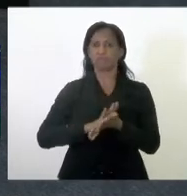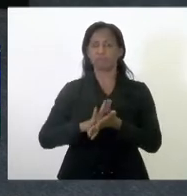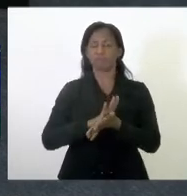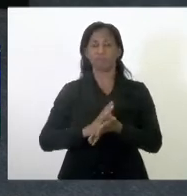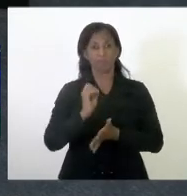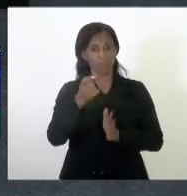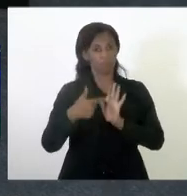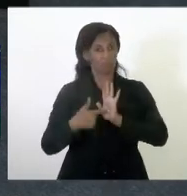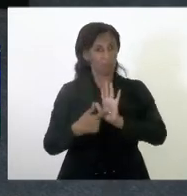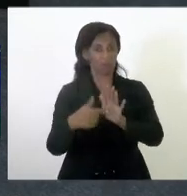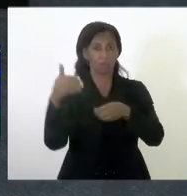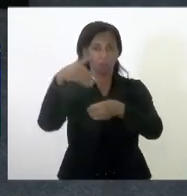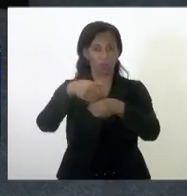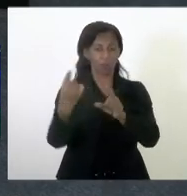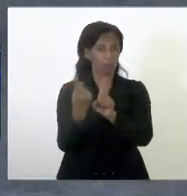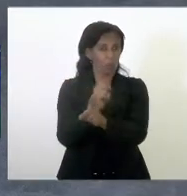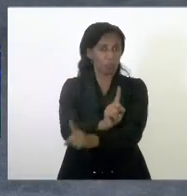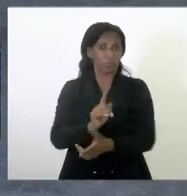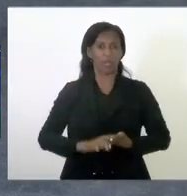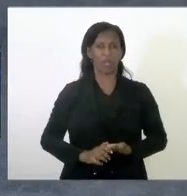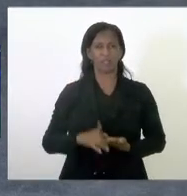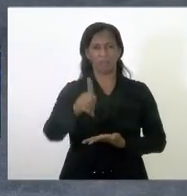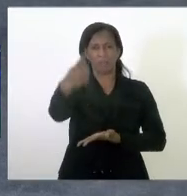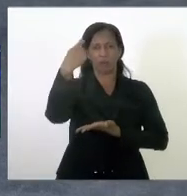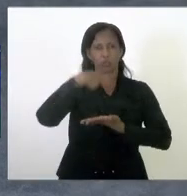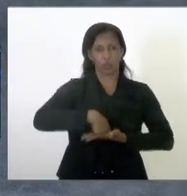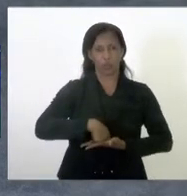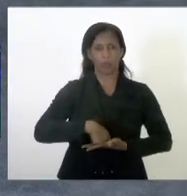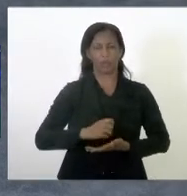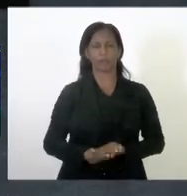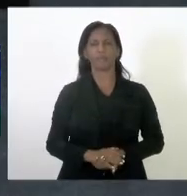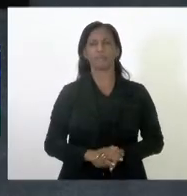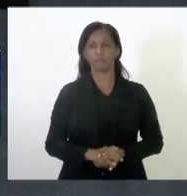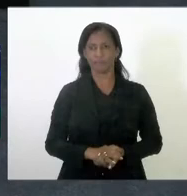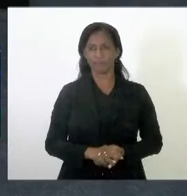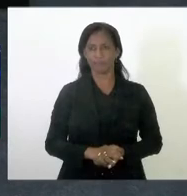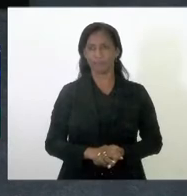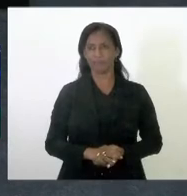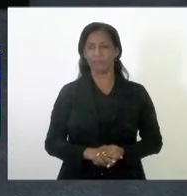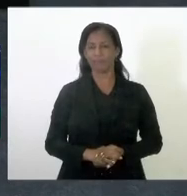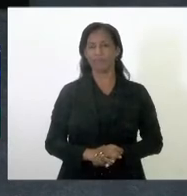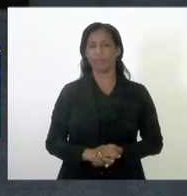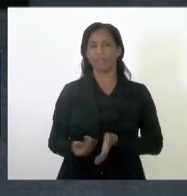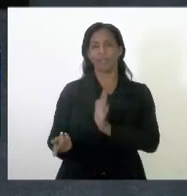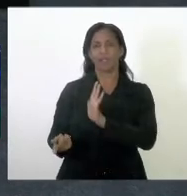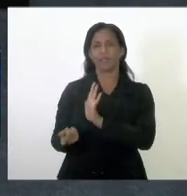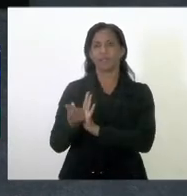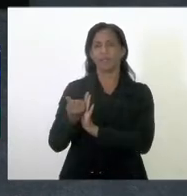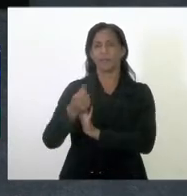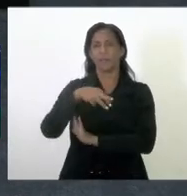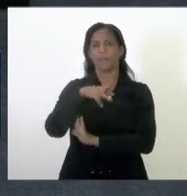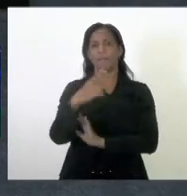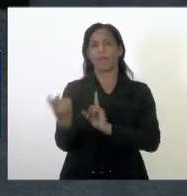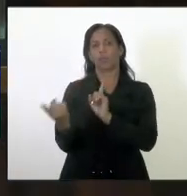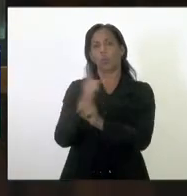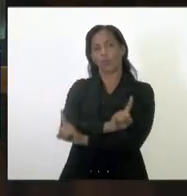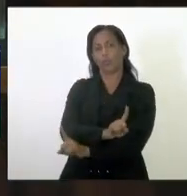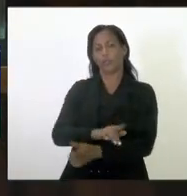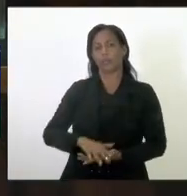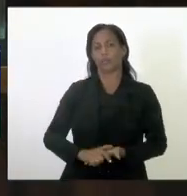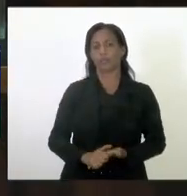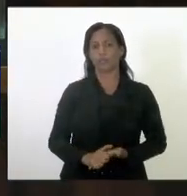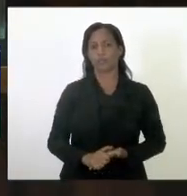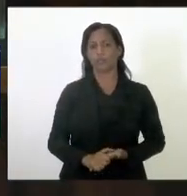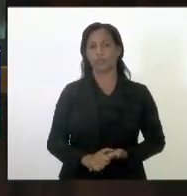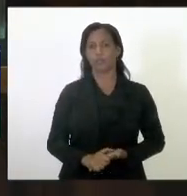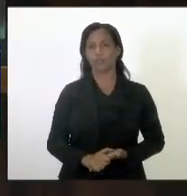também vou votar contrário. Aí o senhor pode me cobrar. Então, voto pela tributação, senhor presidente. No mérito, é contrário. Pela Comissão